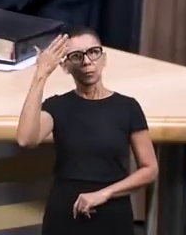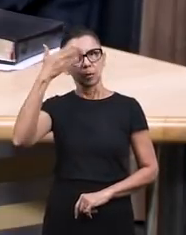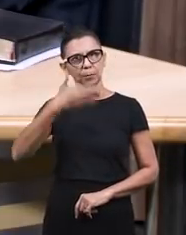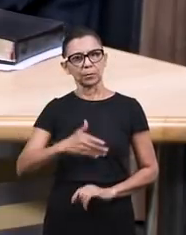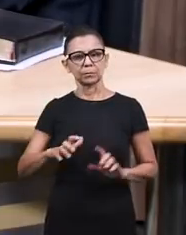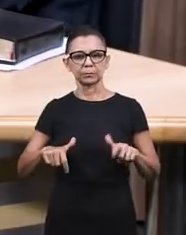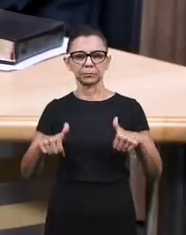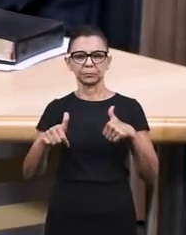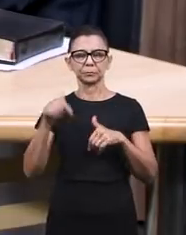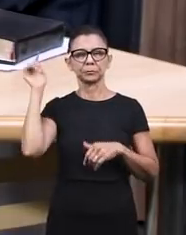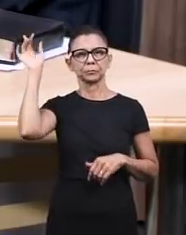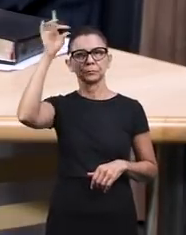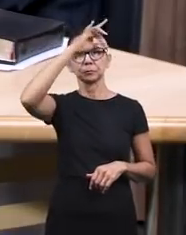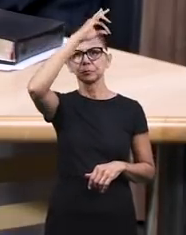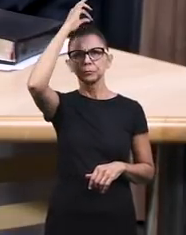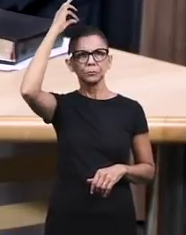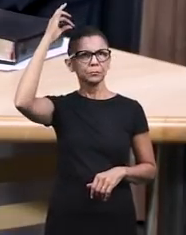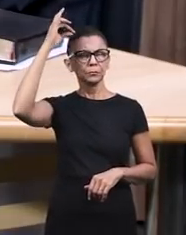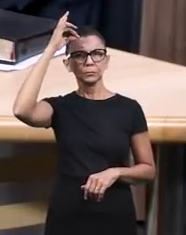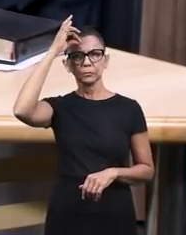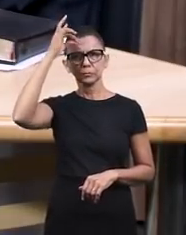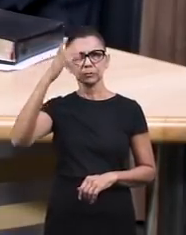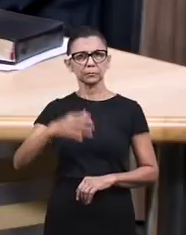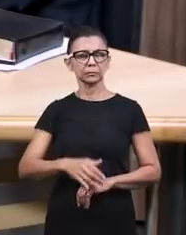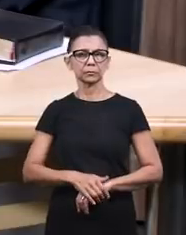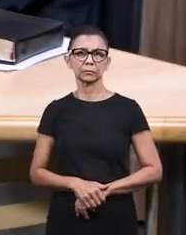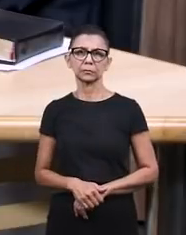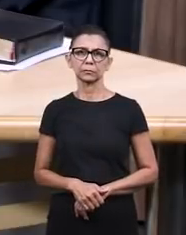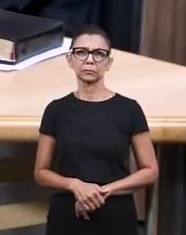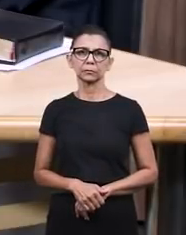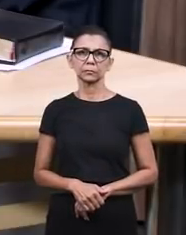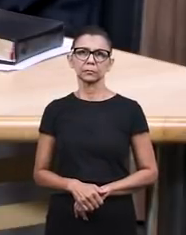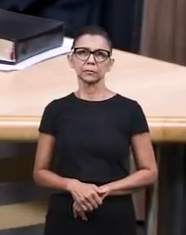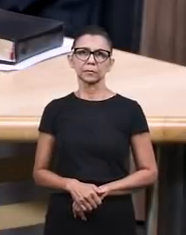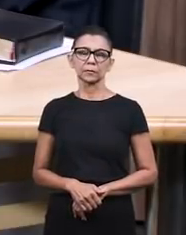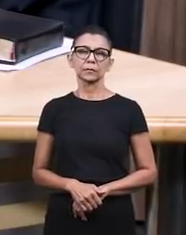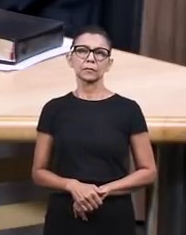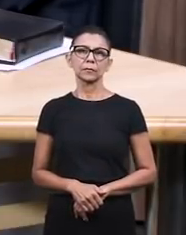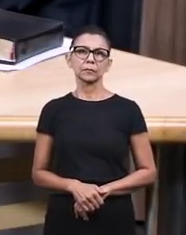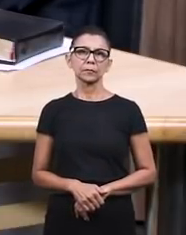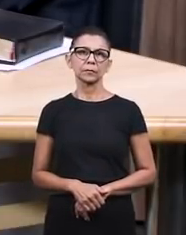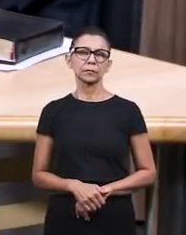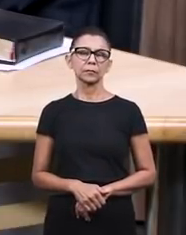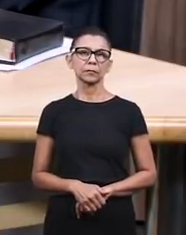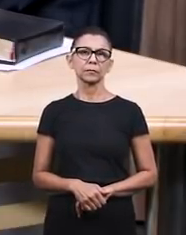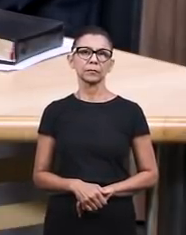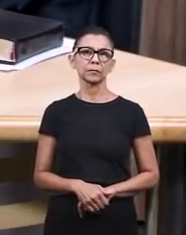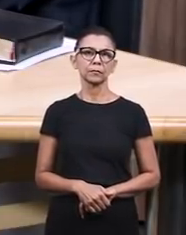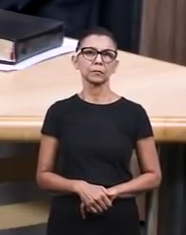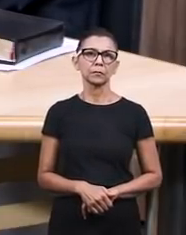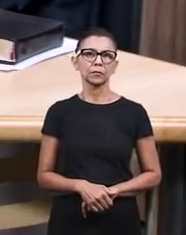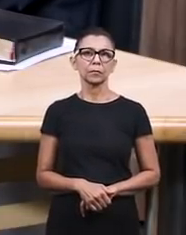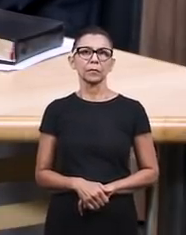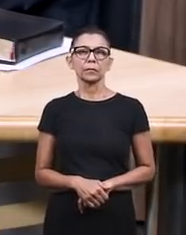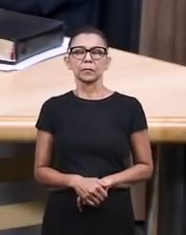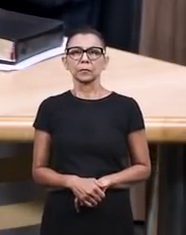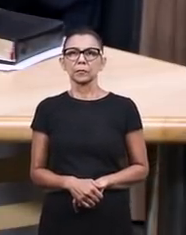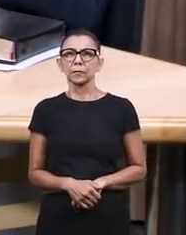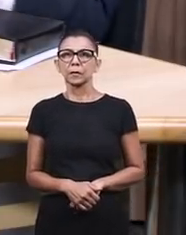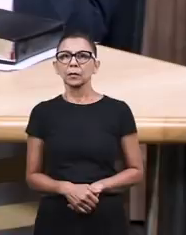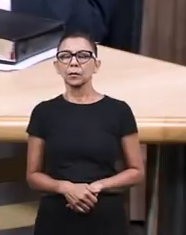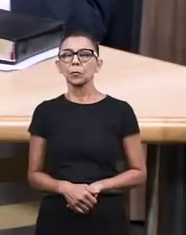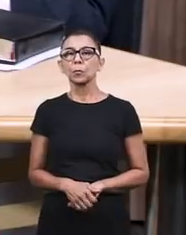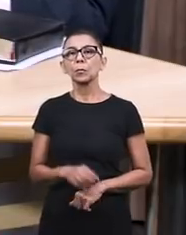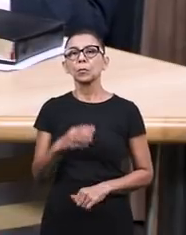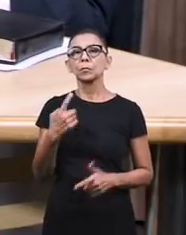ação do Espírito Santo na vida de um homem que, entre os nascidos de mulher, a Bíblia diz que foi o maior, mas mesmo